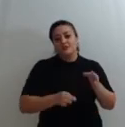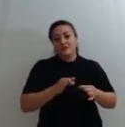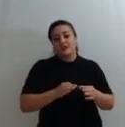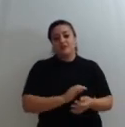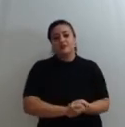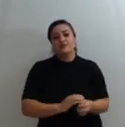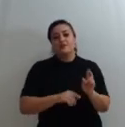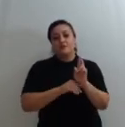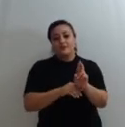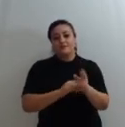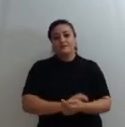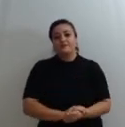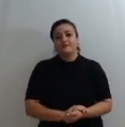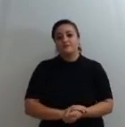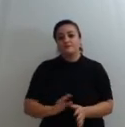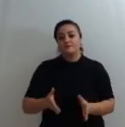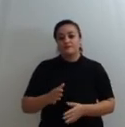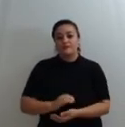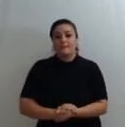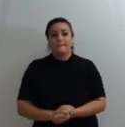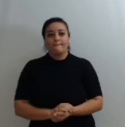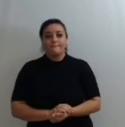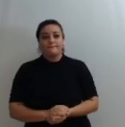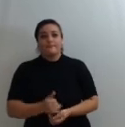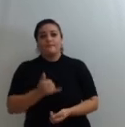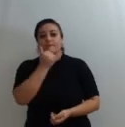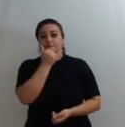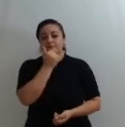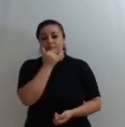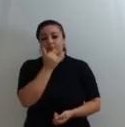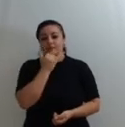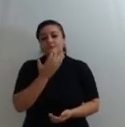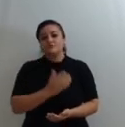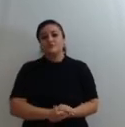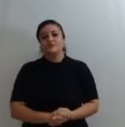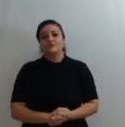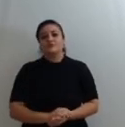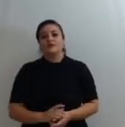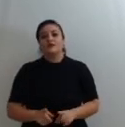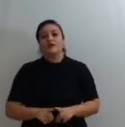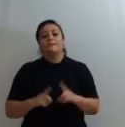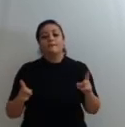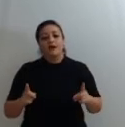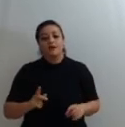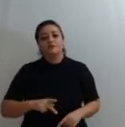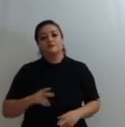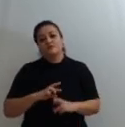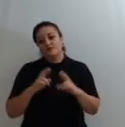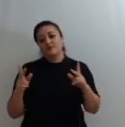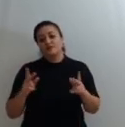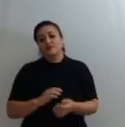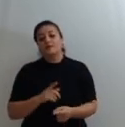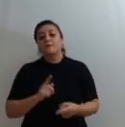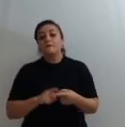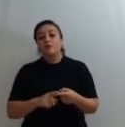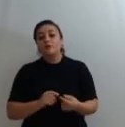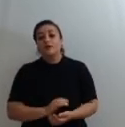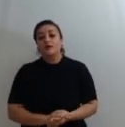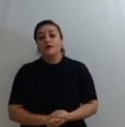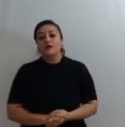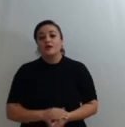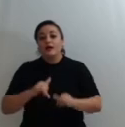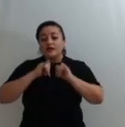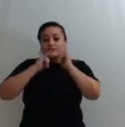Ministro Rogério. Peço vênia, mas ficarei com a divergência, porque esses dados não foram mencionados